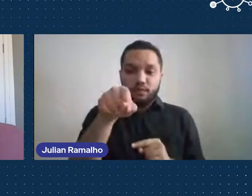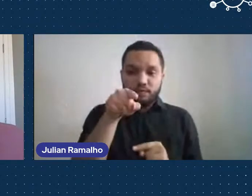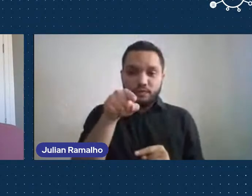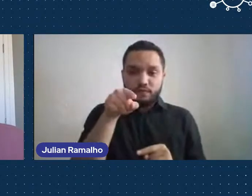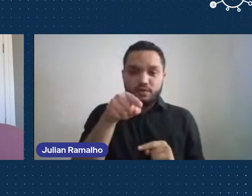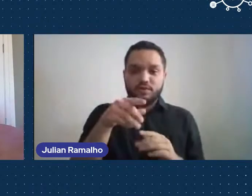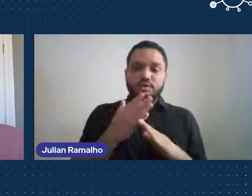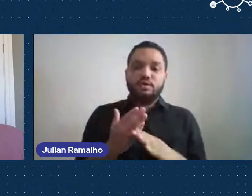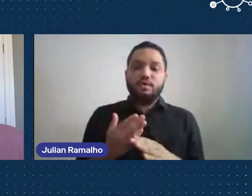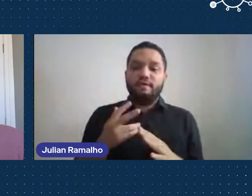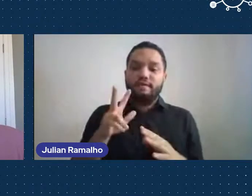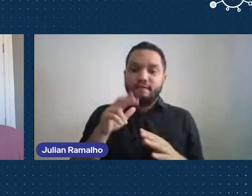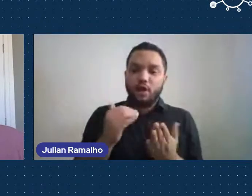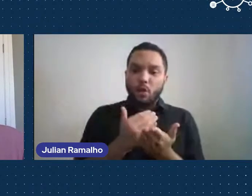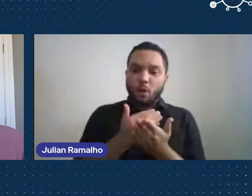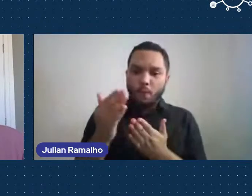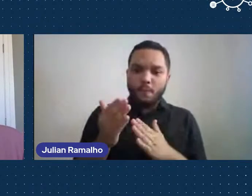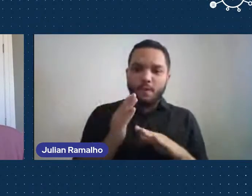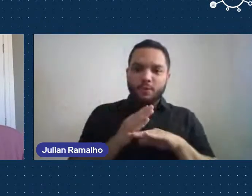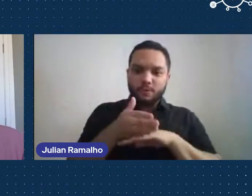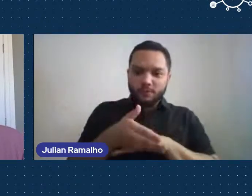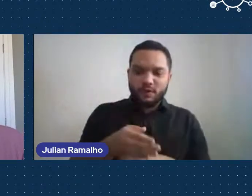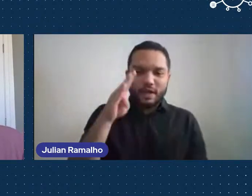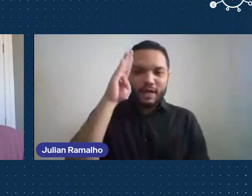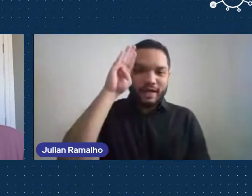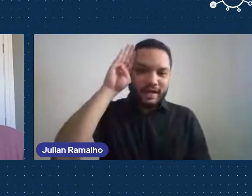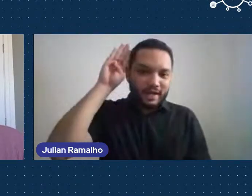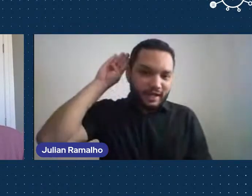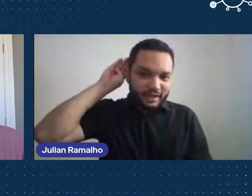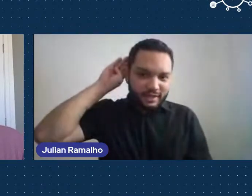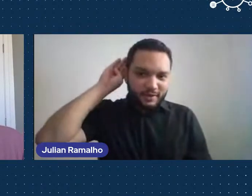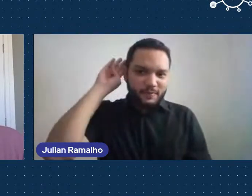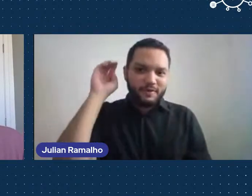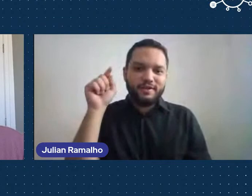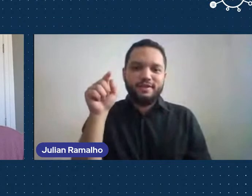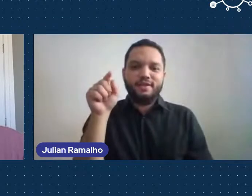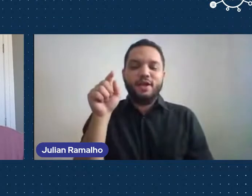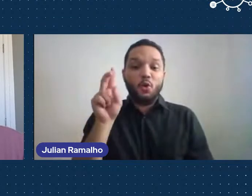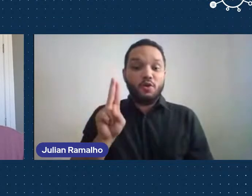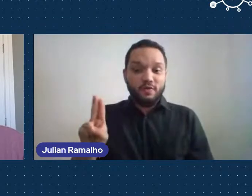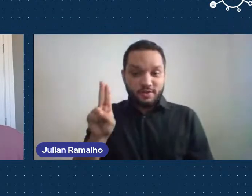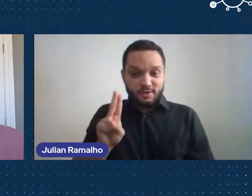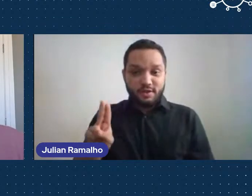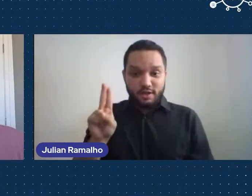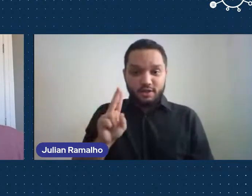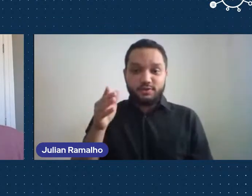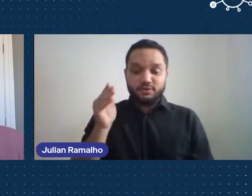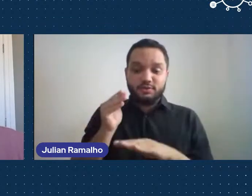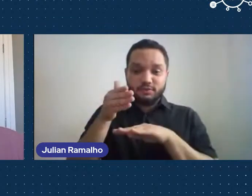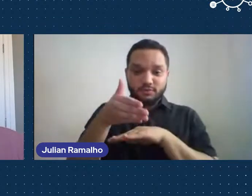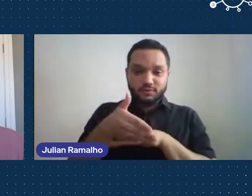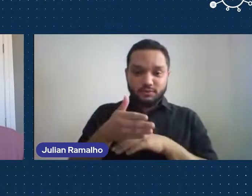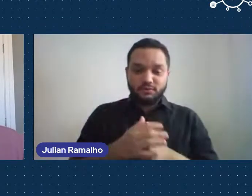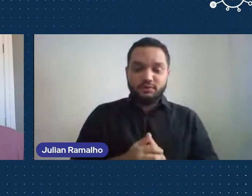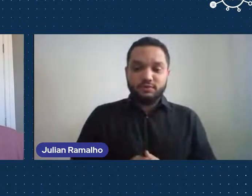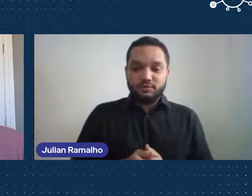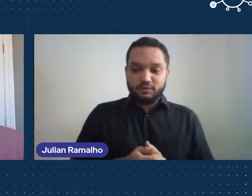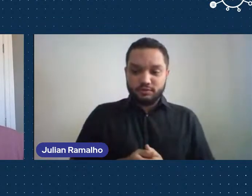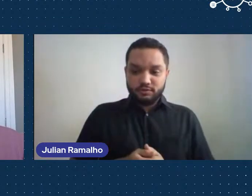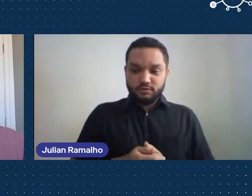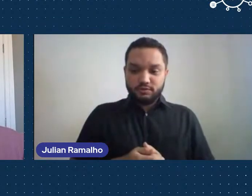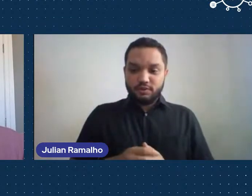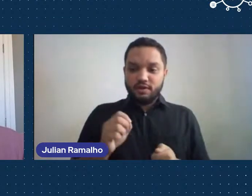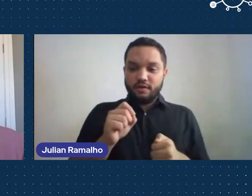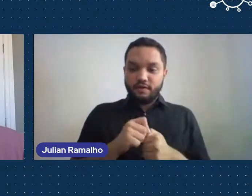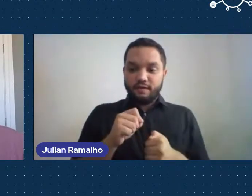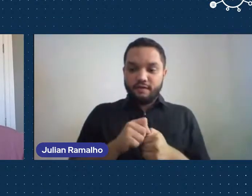nessa esfera de comunicação, que é a academia, que é a universidade, né, e se propõe a desenvolver uma